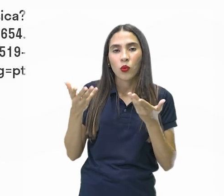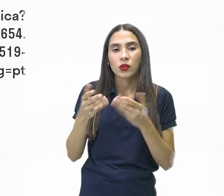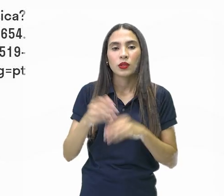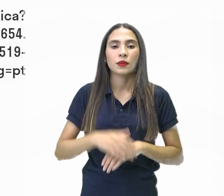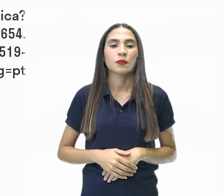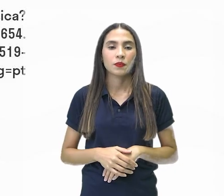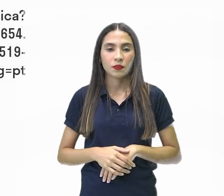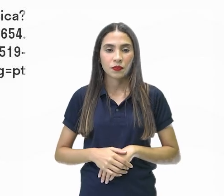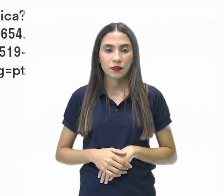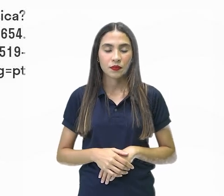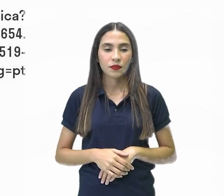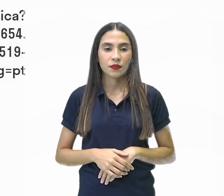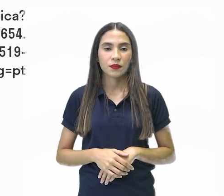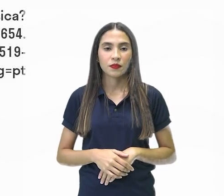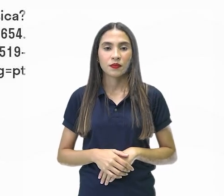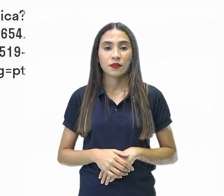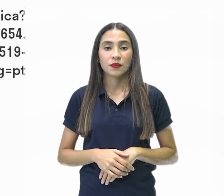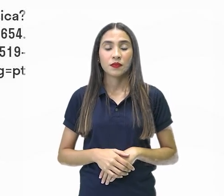dias de hoje.